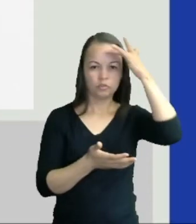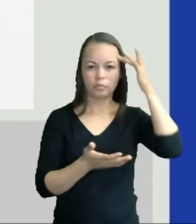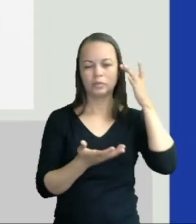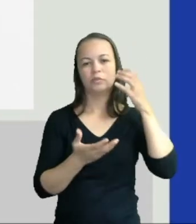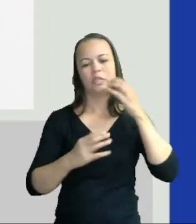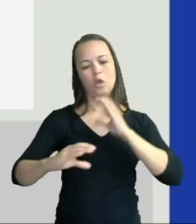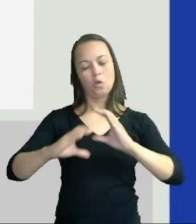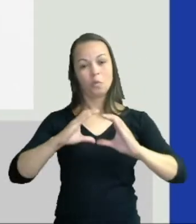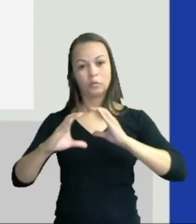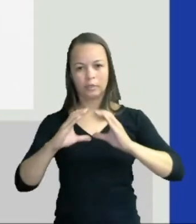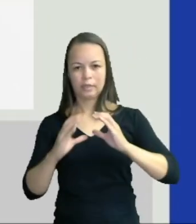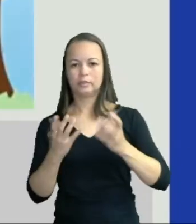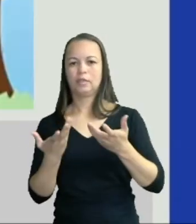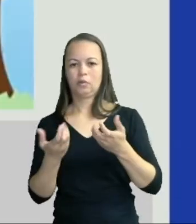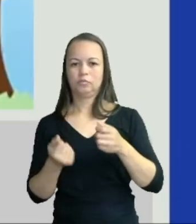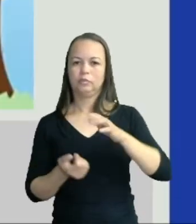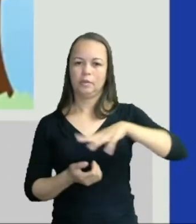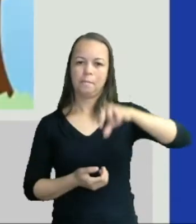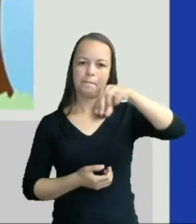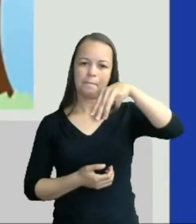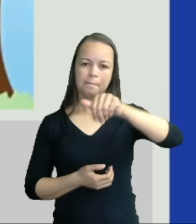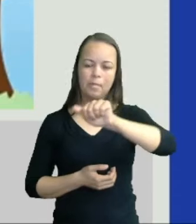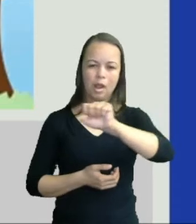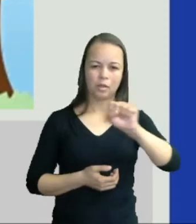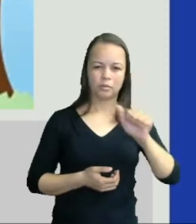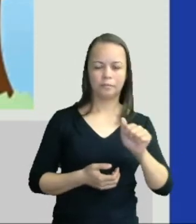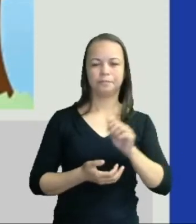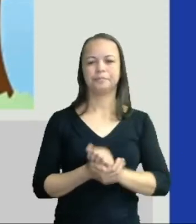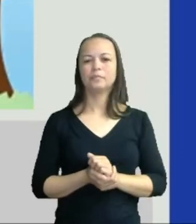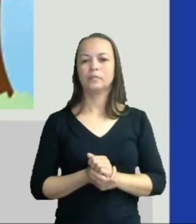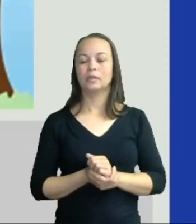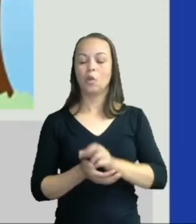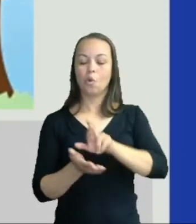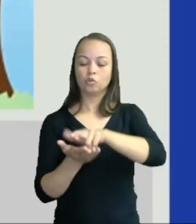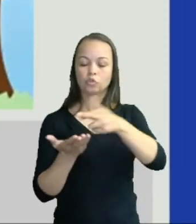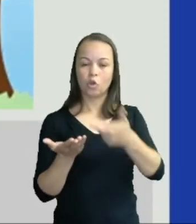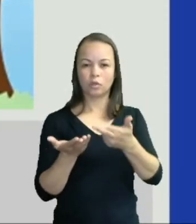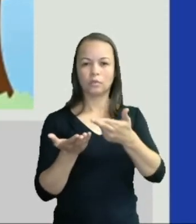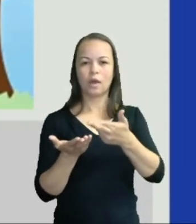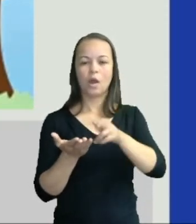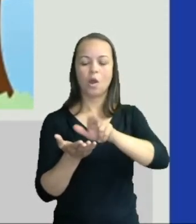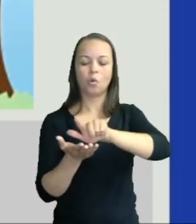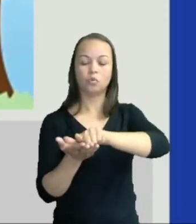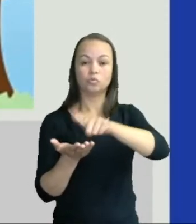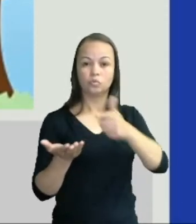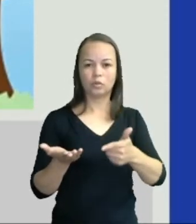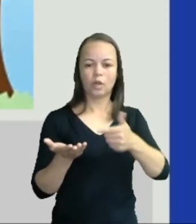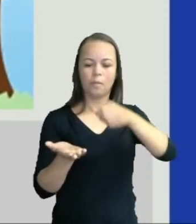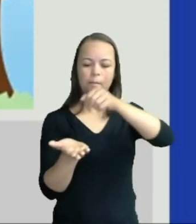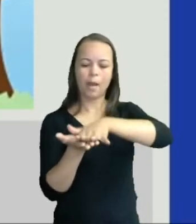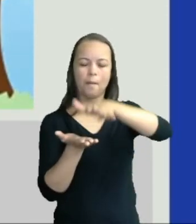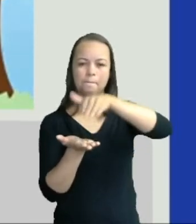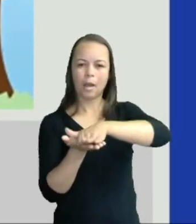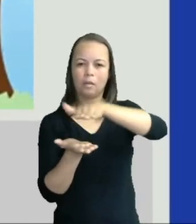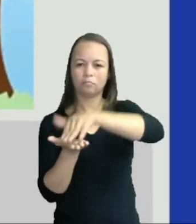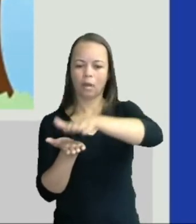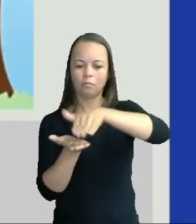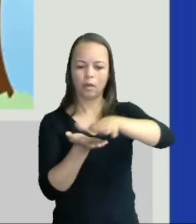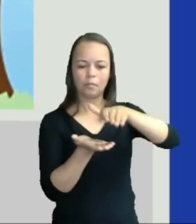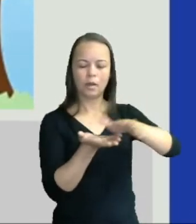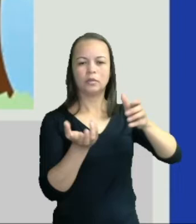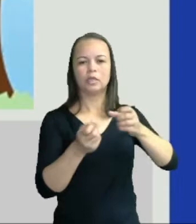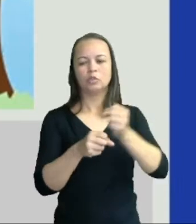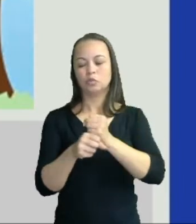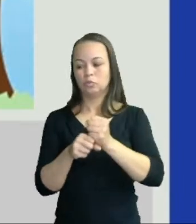são importantes meios de comunicação pessoal. Existem ainda meios de comunicação como o rádio, a televisão,